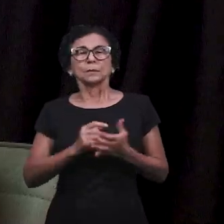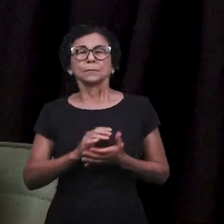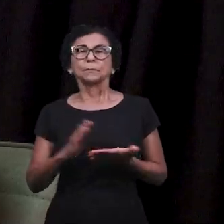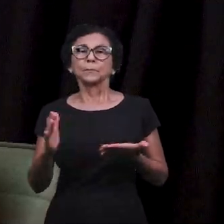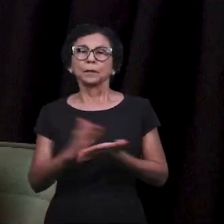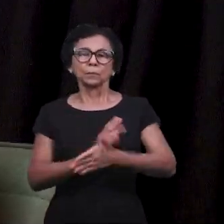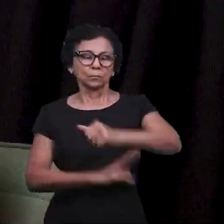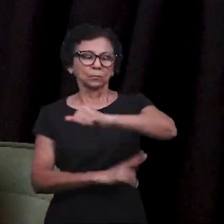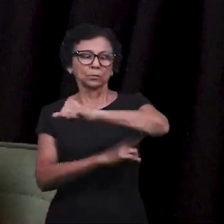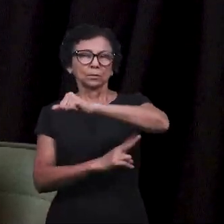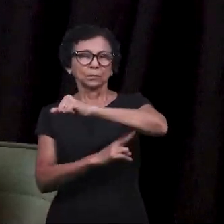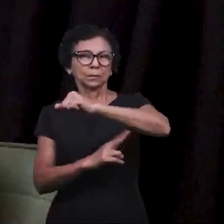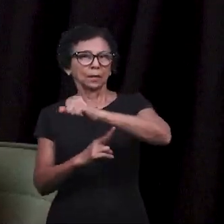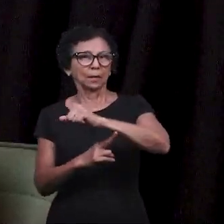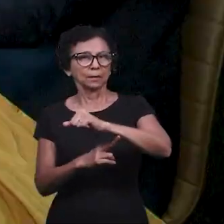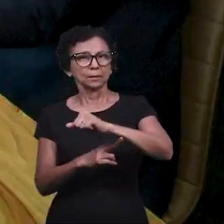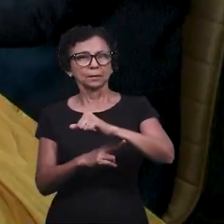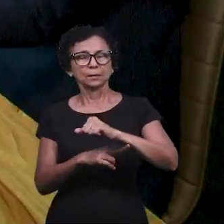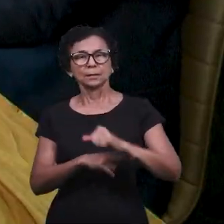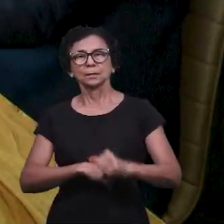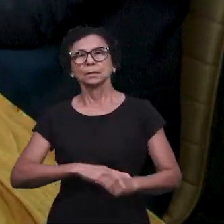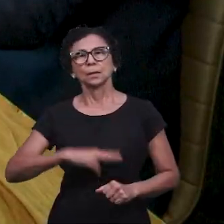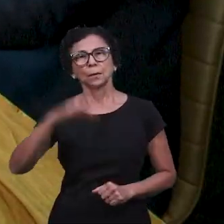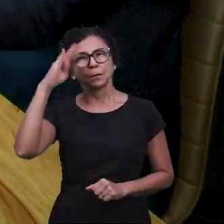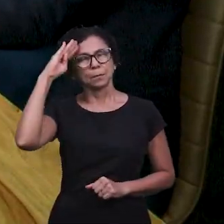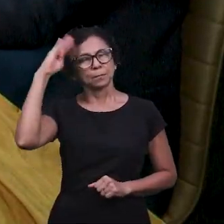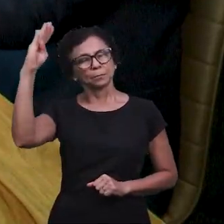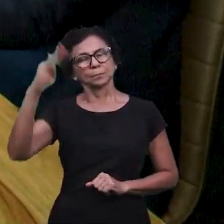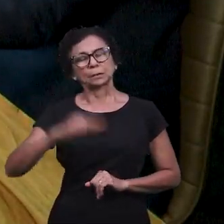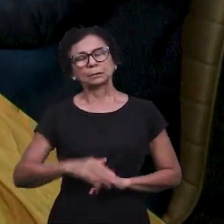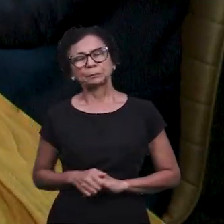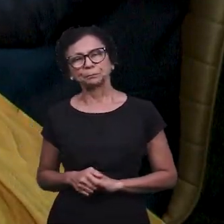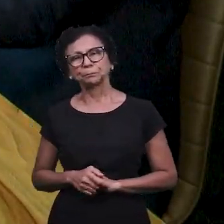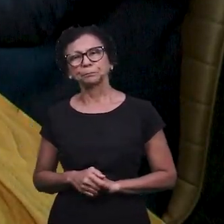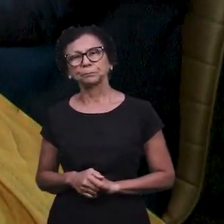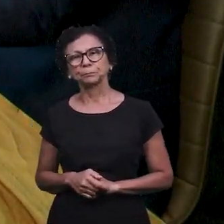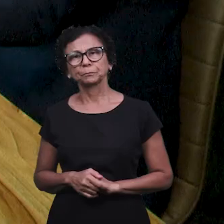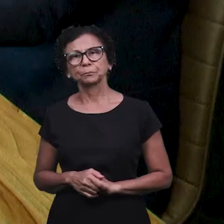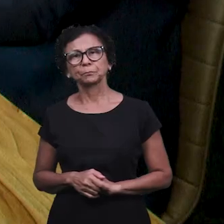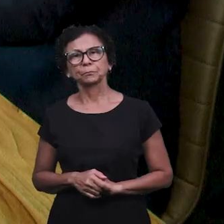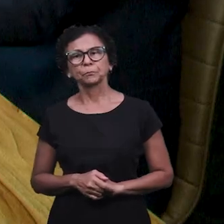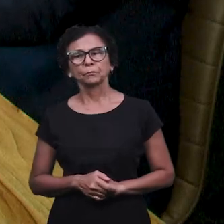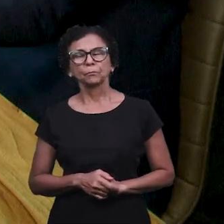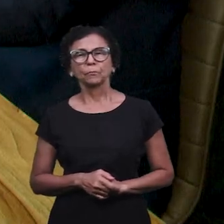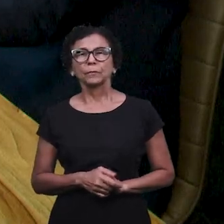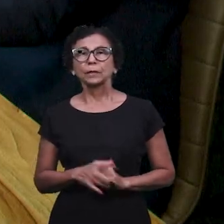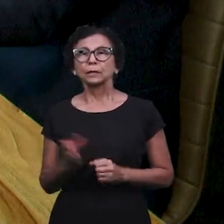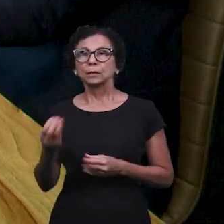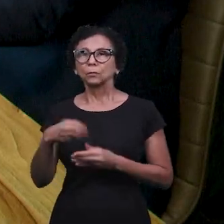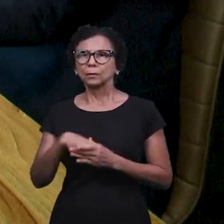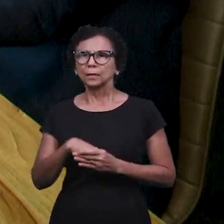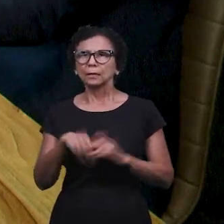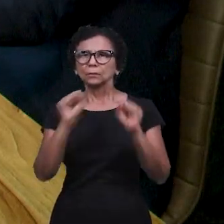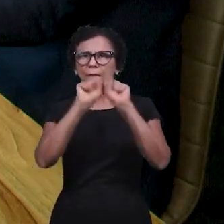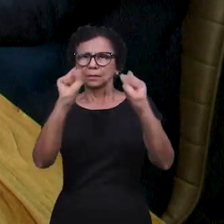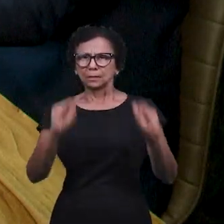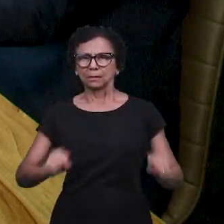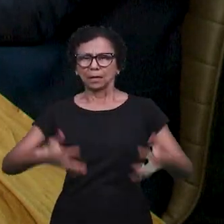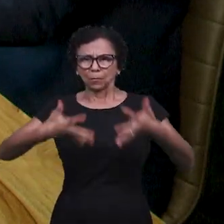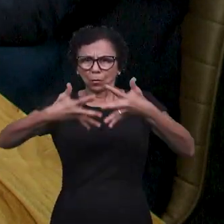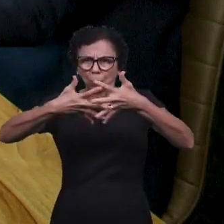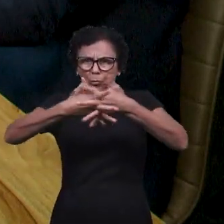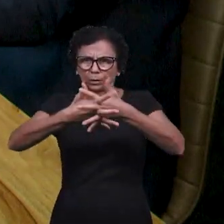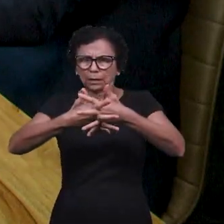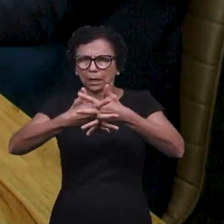são imprescindíveis. Correto. E assim, doutor Rafael, né, em que medida que um programa de compliance ele pode